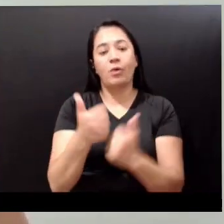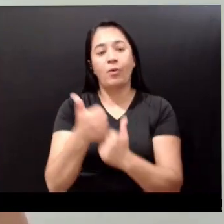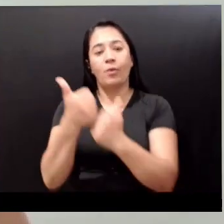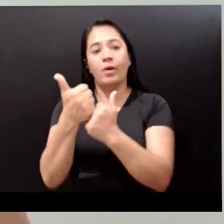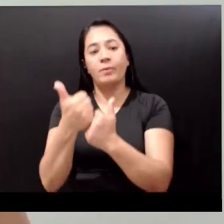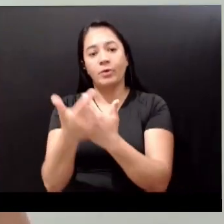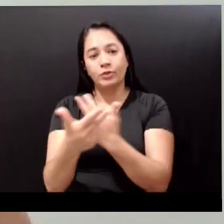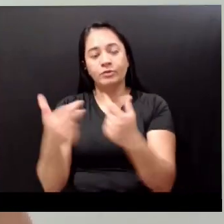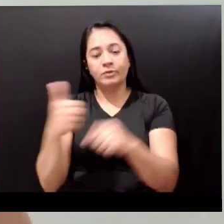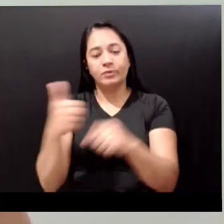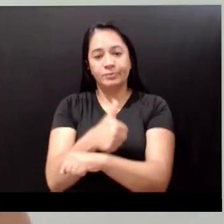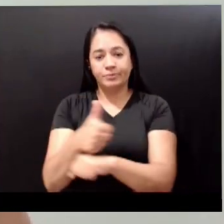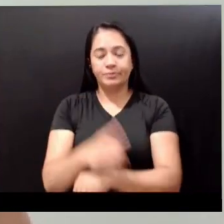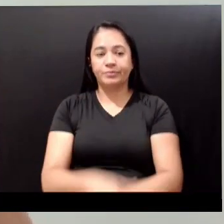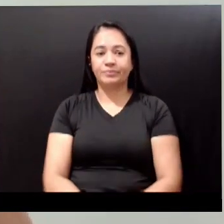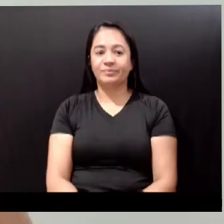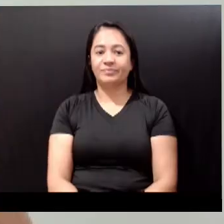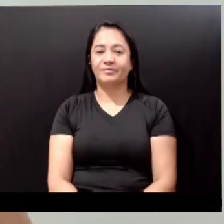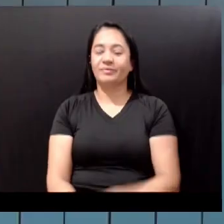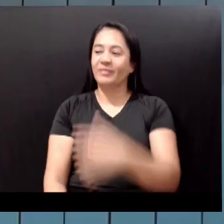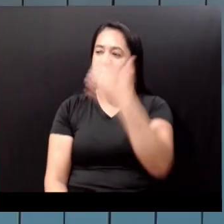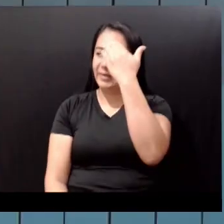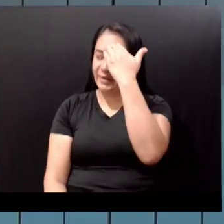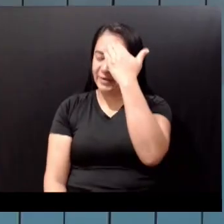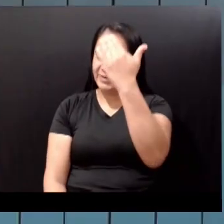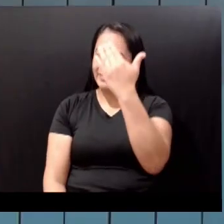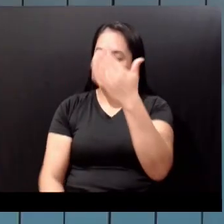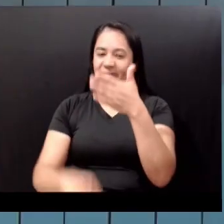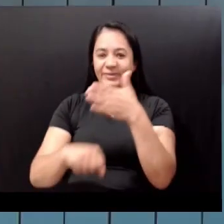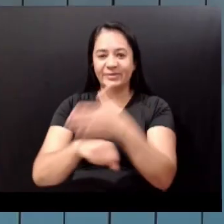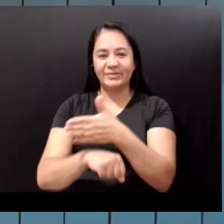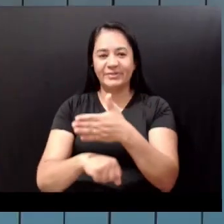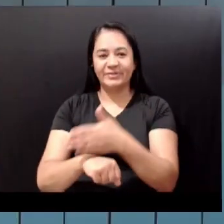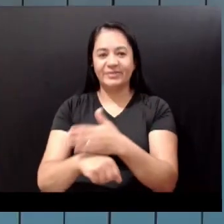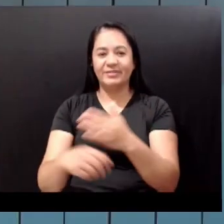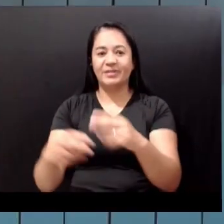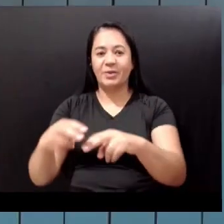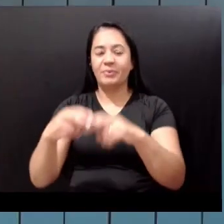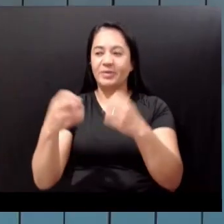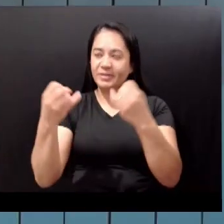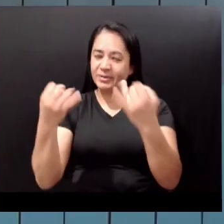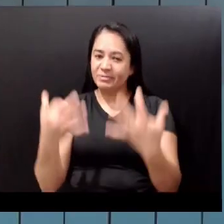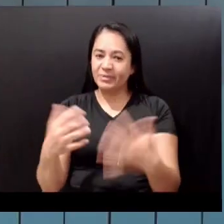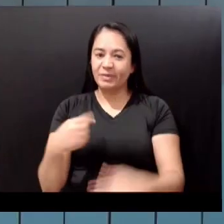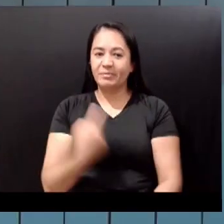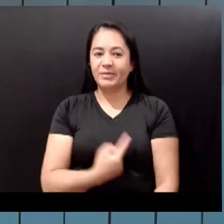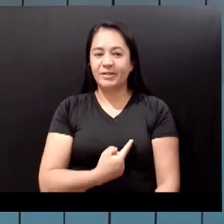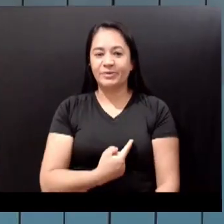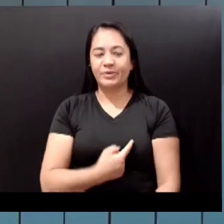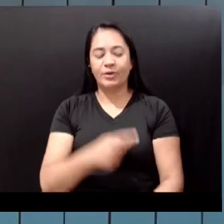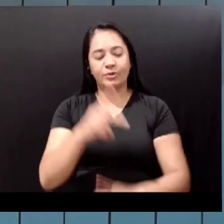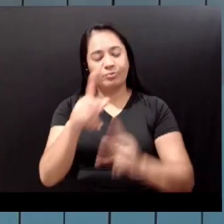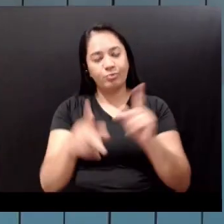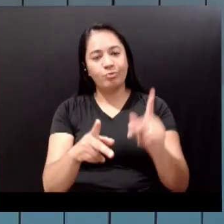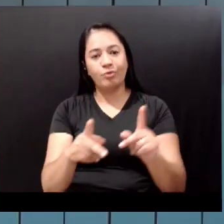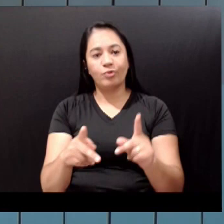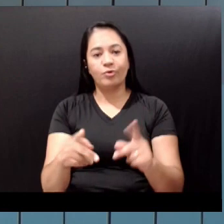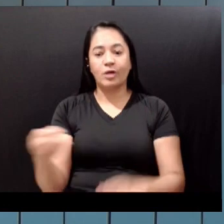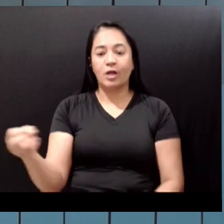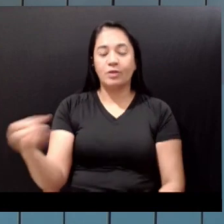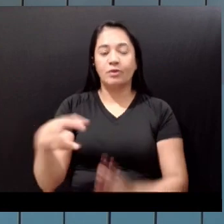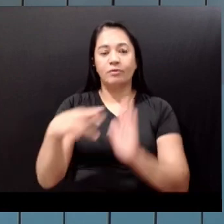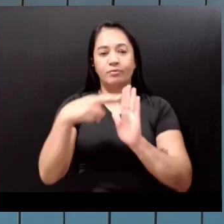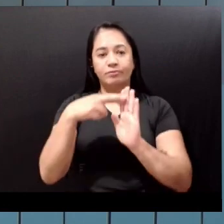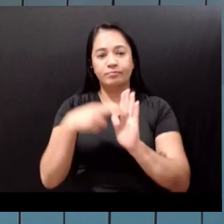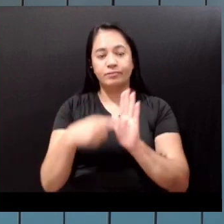apoio multidisciplinar. Queria te agradecer pela participação e por esclarecer também aqui para o nosso público sobre essa